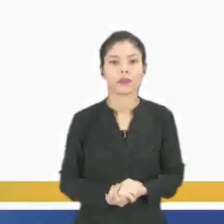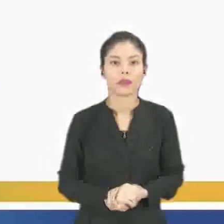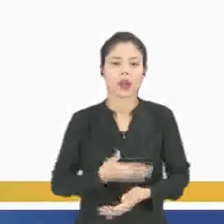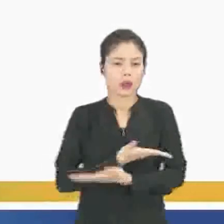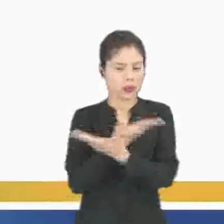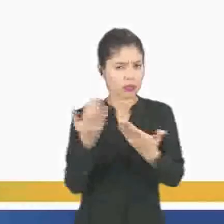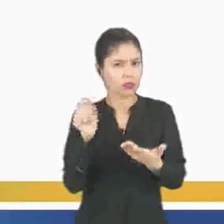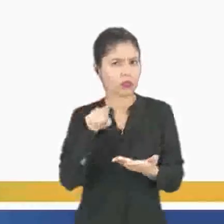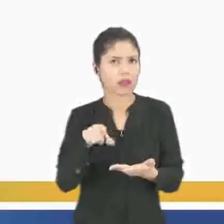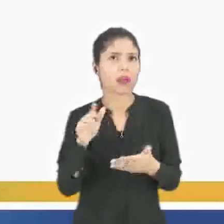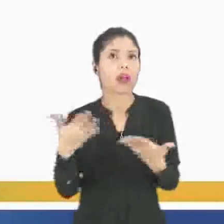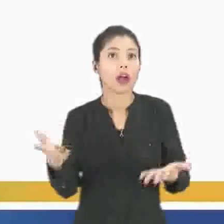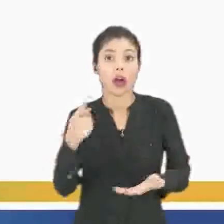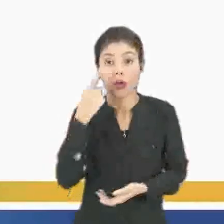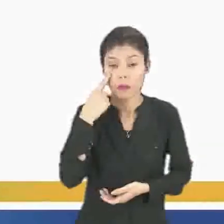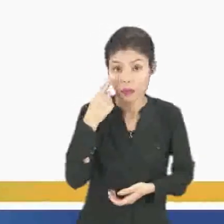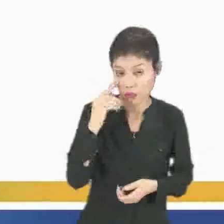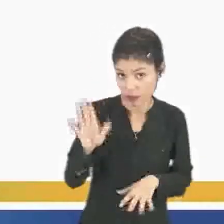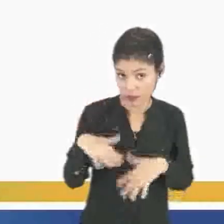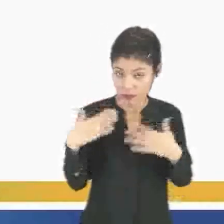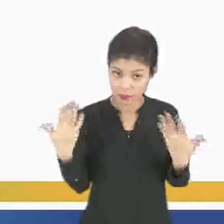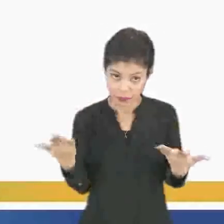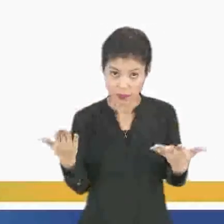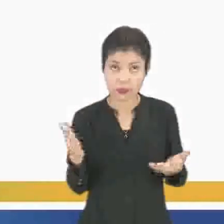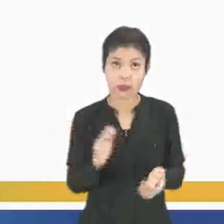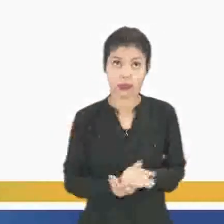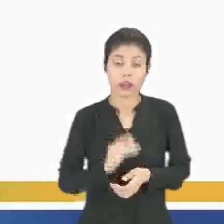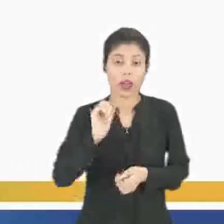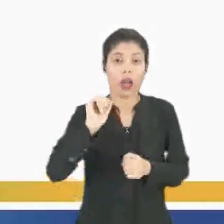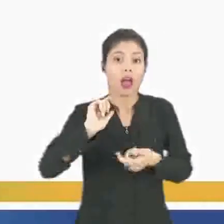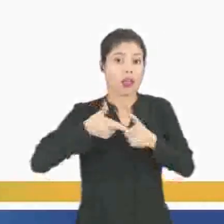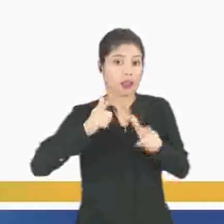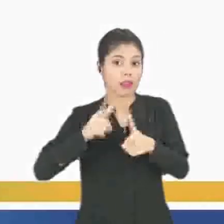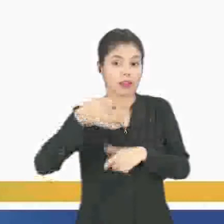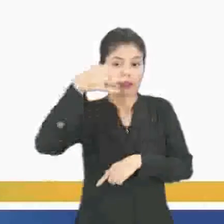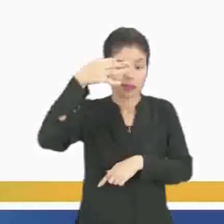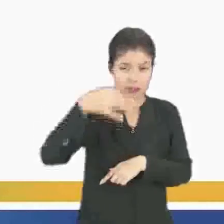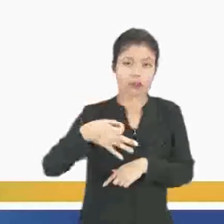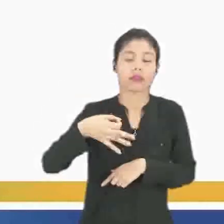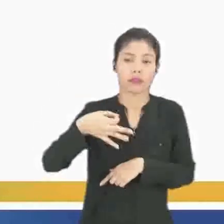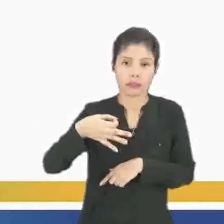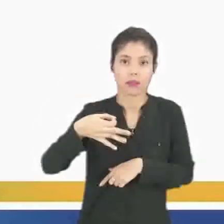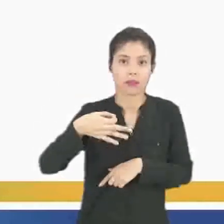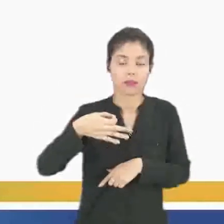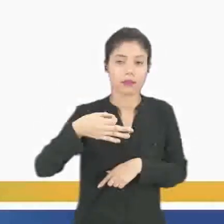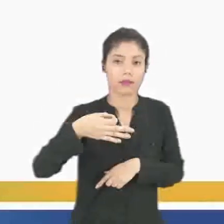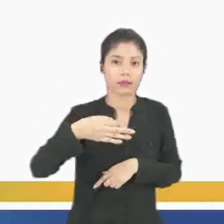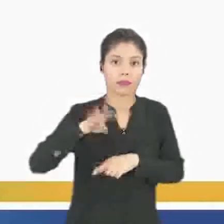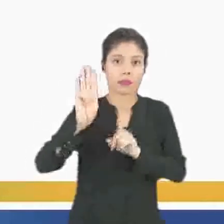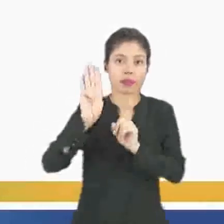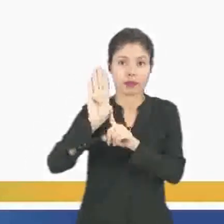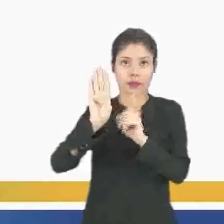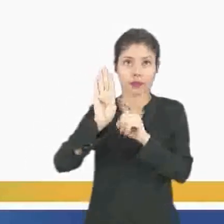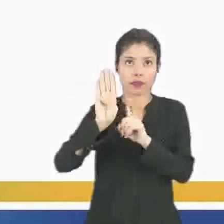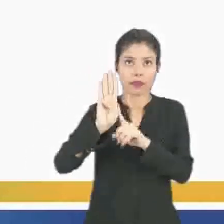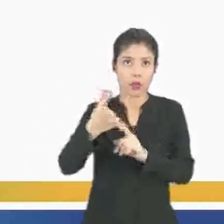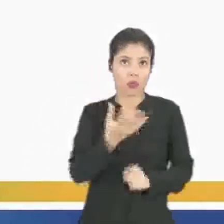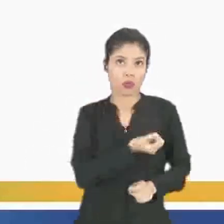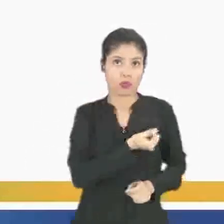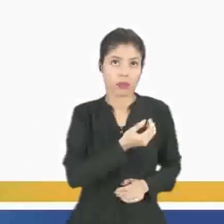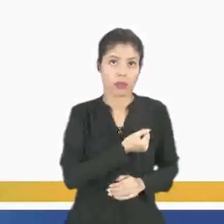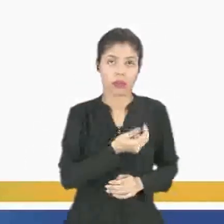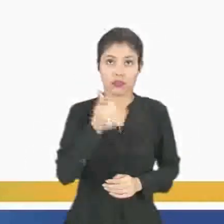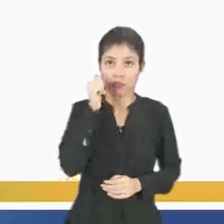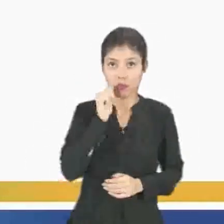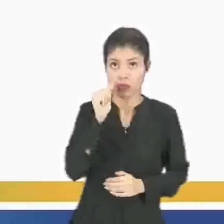Diante de tudo isso, nós vamos observar que a única resposta que está incorreta é a resposta B. O número de mulheres